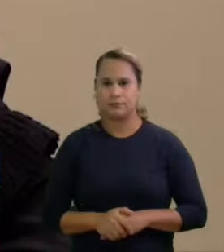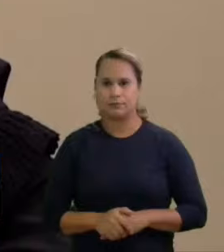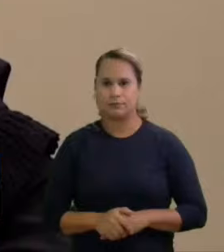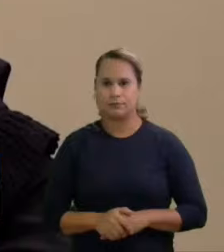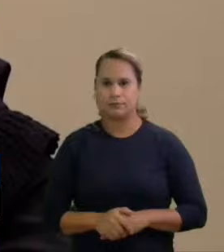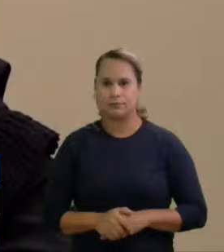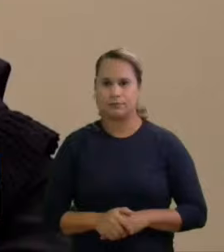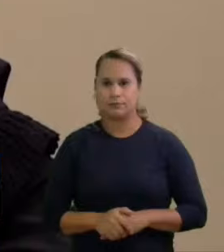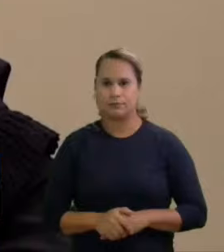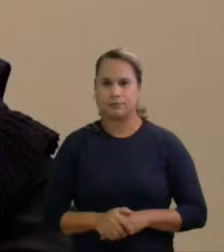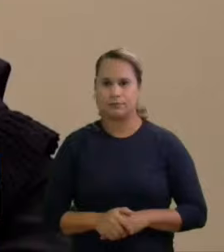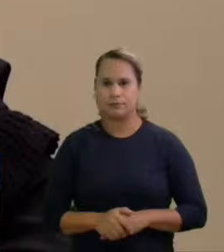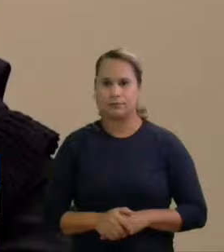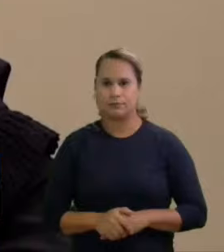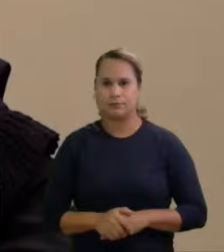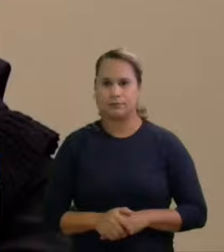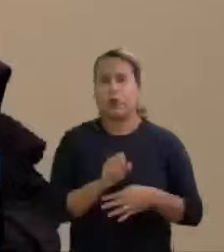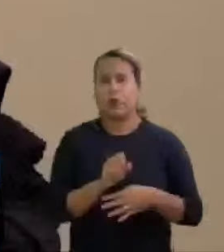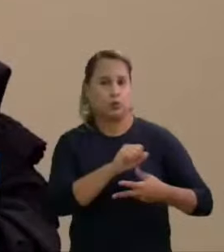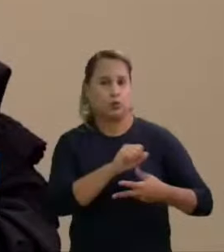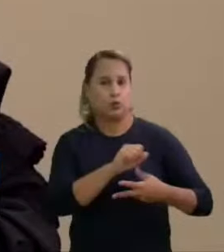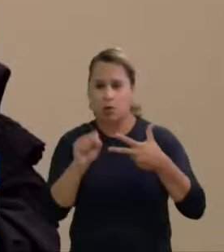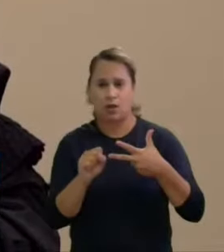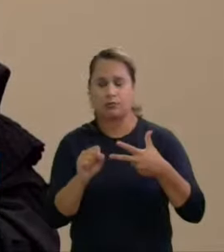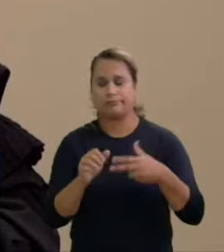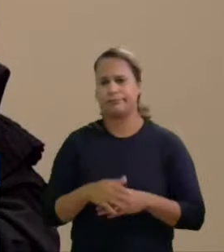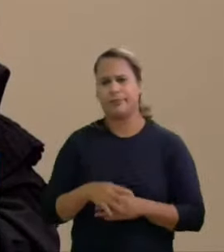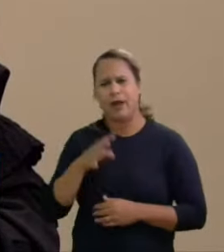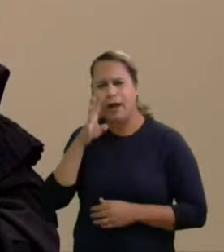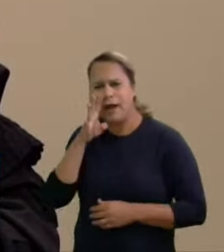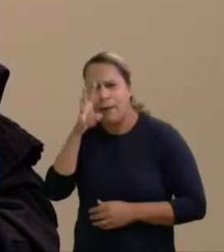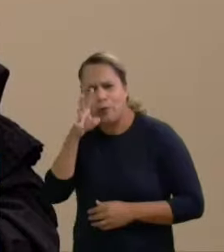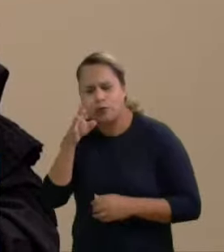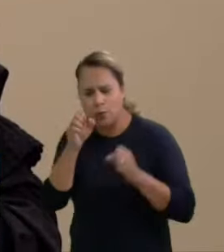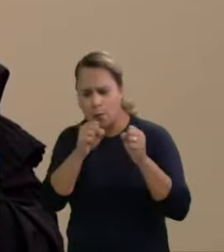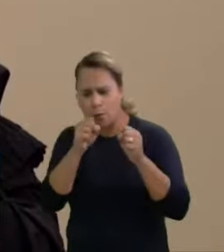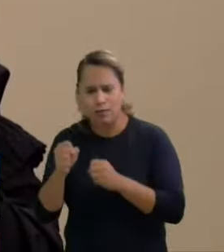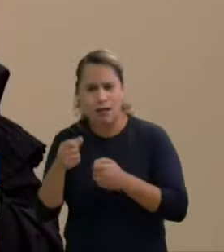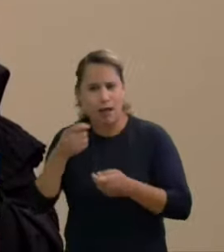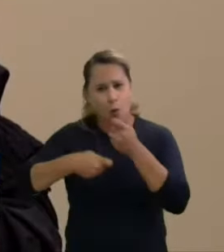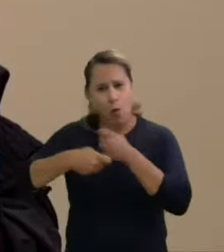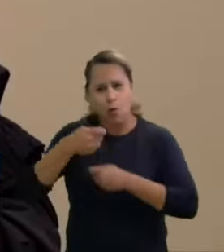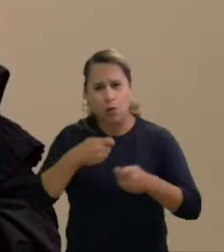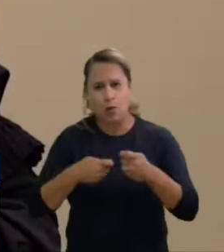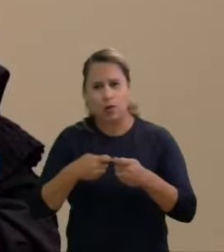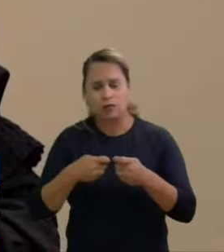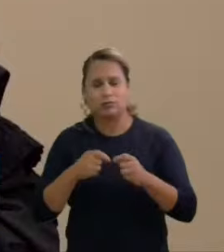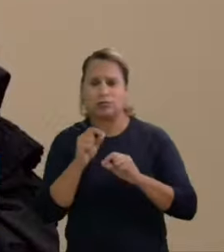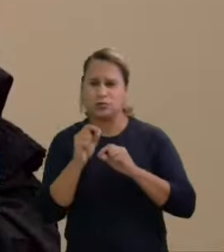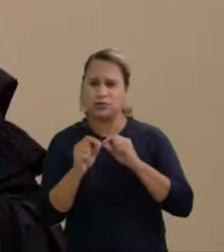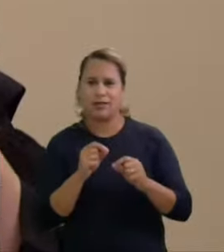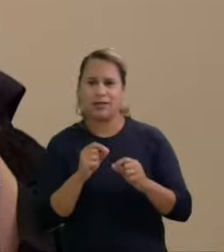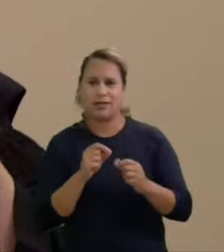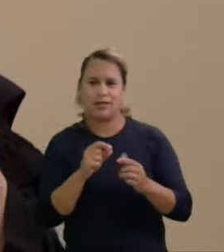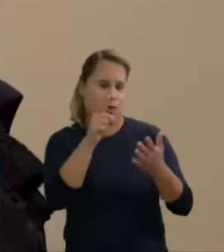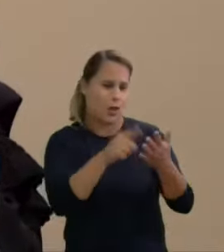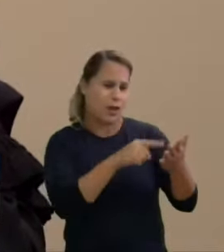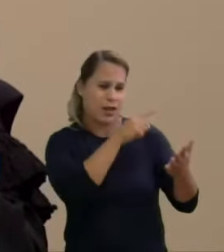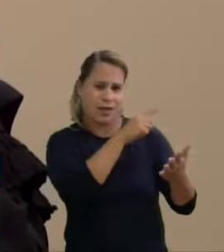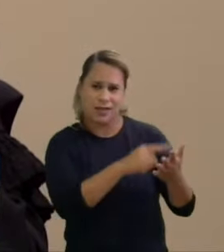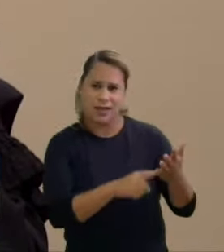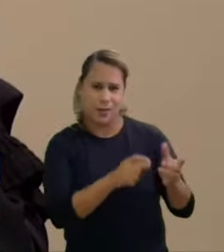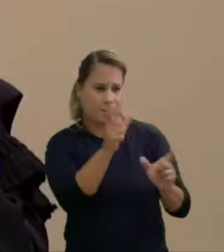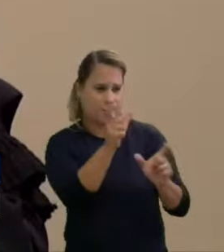que o abuso pod econômico serve para não eliminar da disputa os tibios oradores da esquina